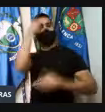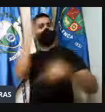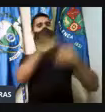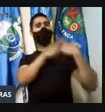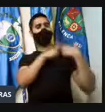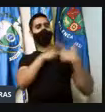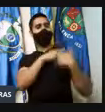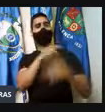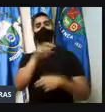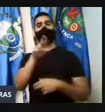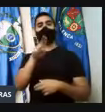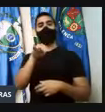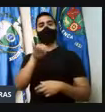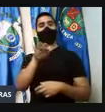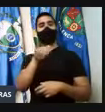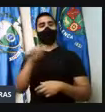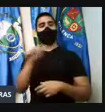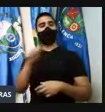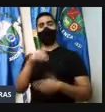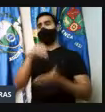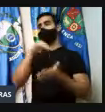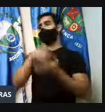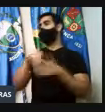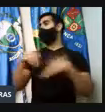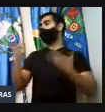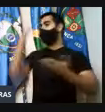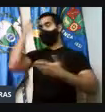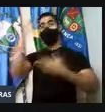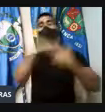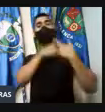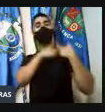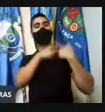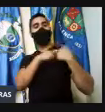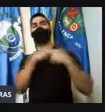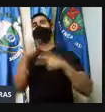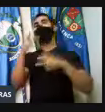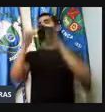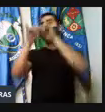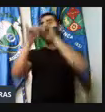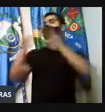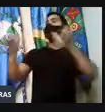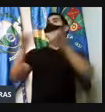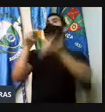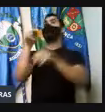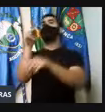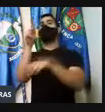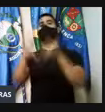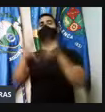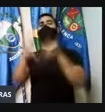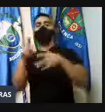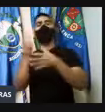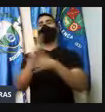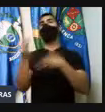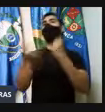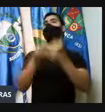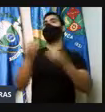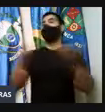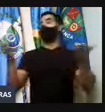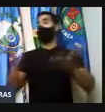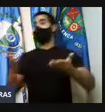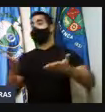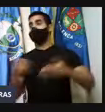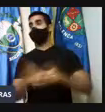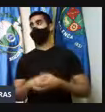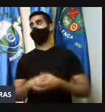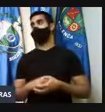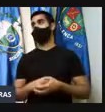Unifaa e o responsável da secretaria, quem tem a responsabilidade por dizer para a população de Valença como está na atual